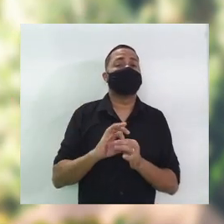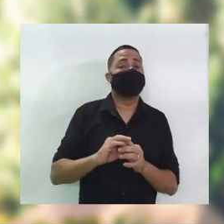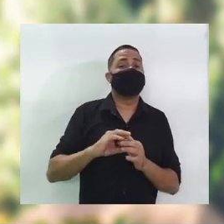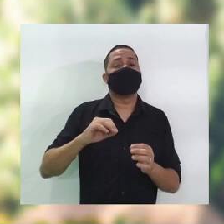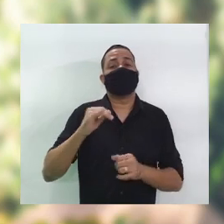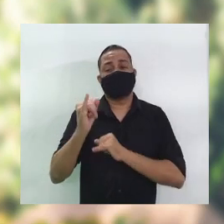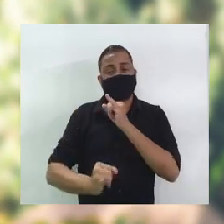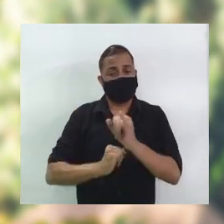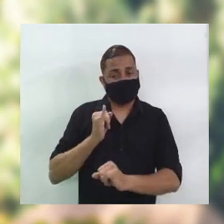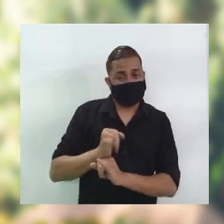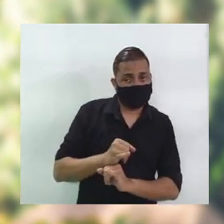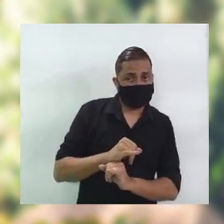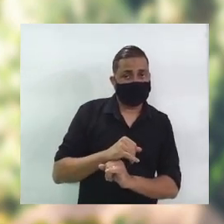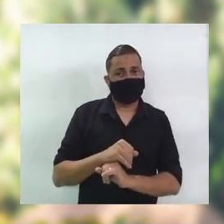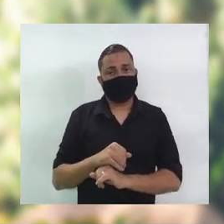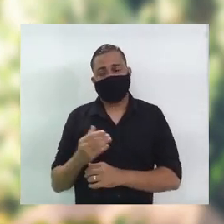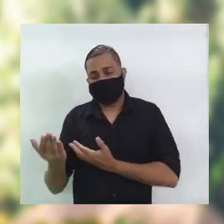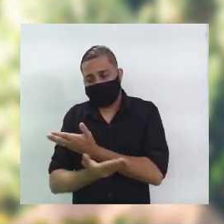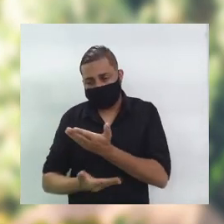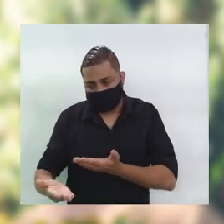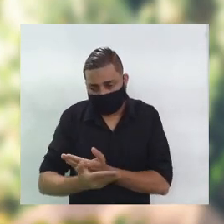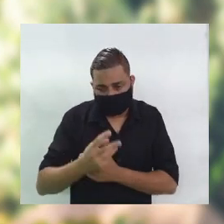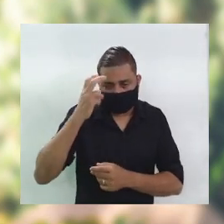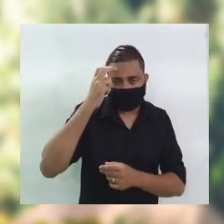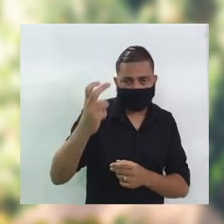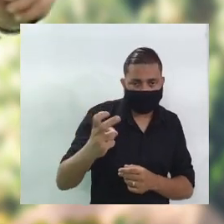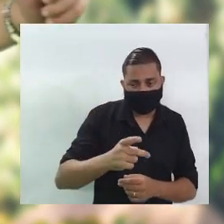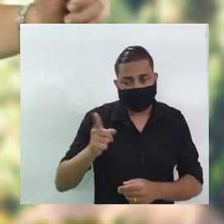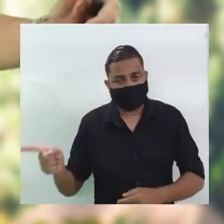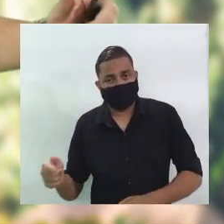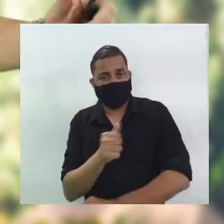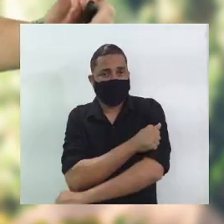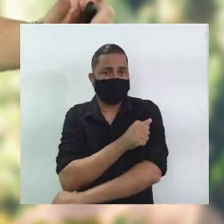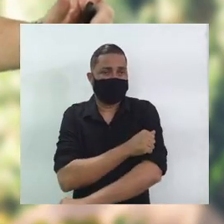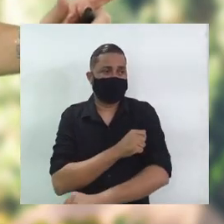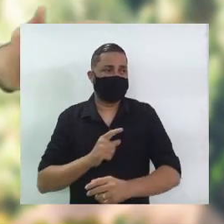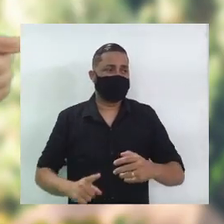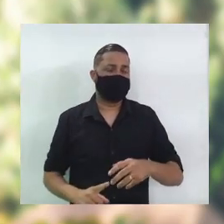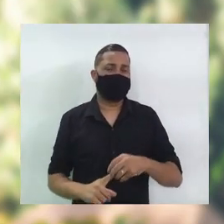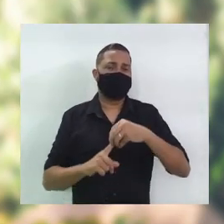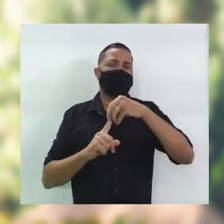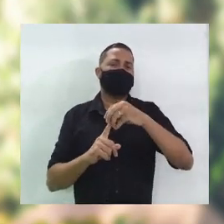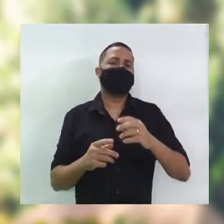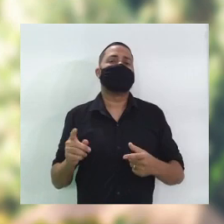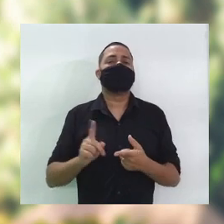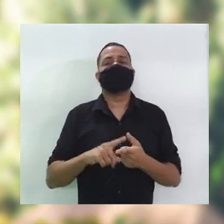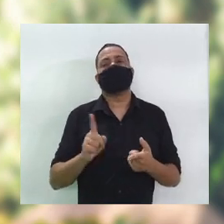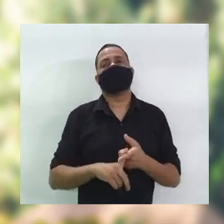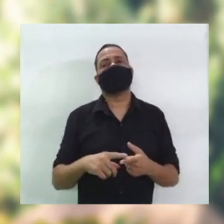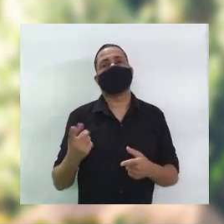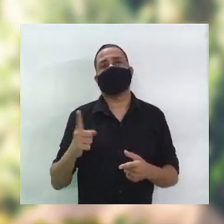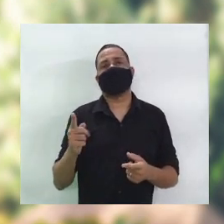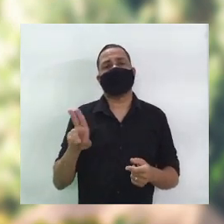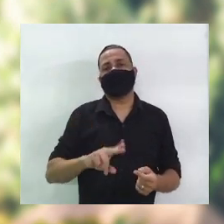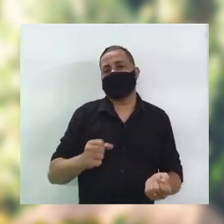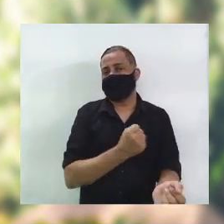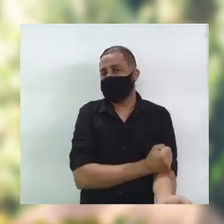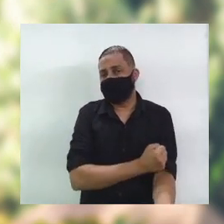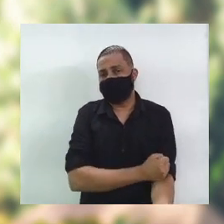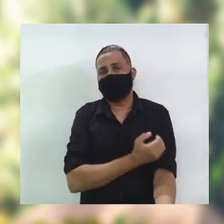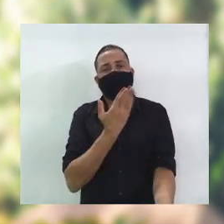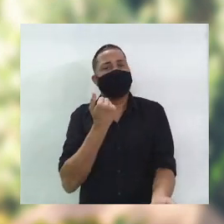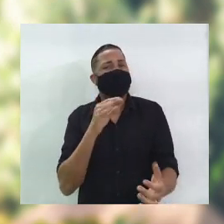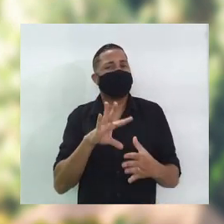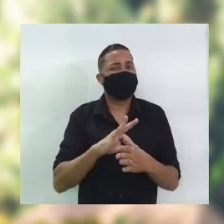internacional, relação do mestre com seu guru, aos princípios, como não tomar droga, como não